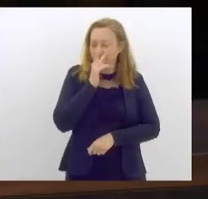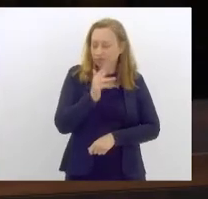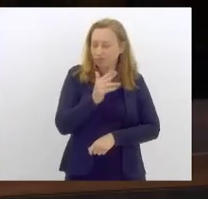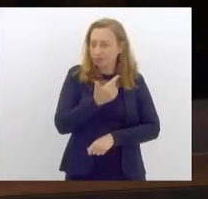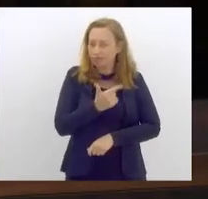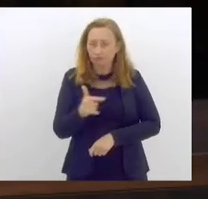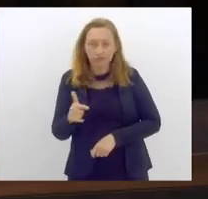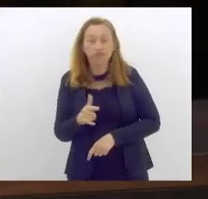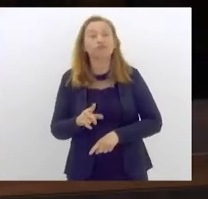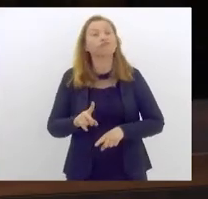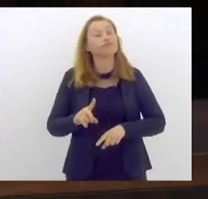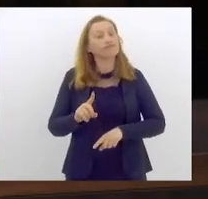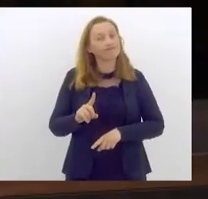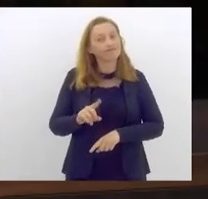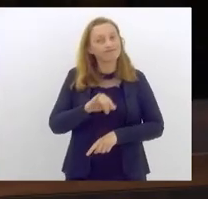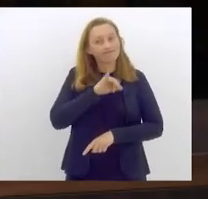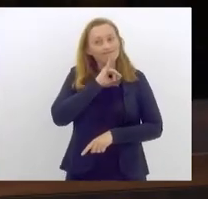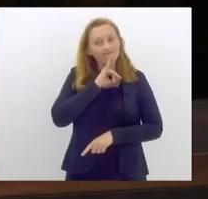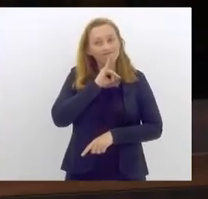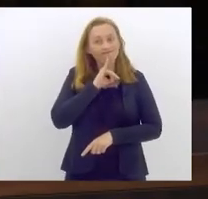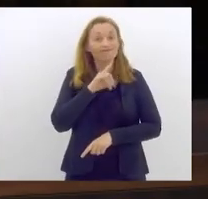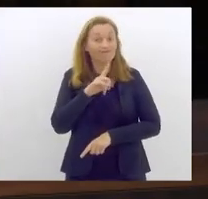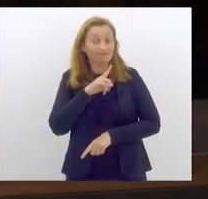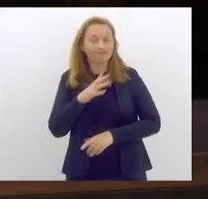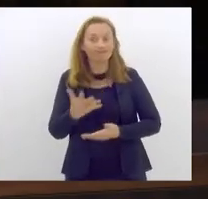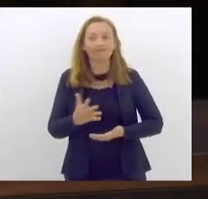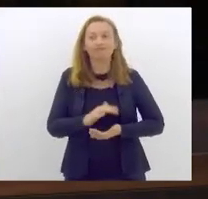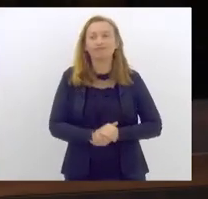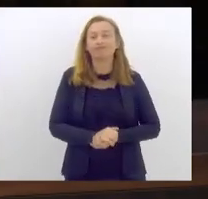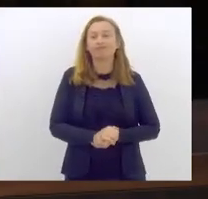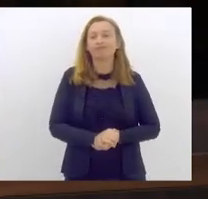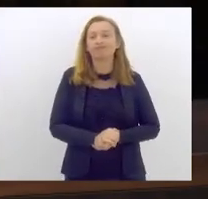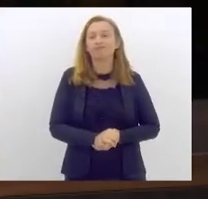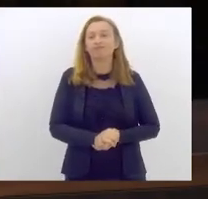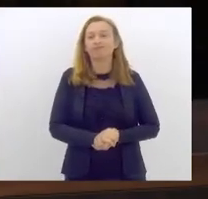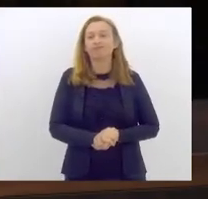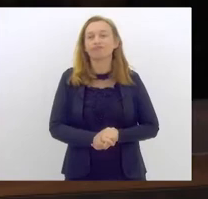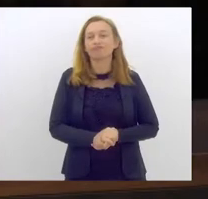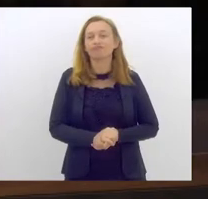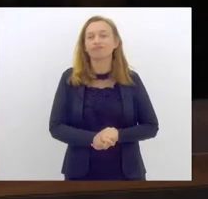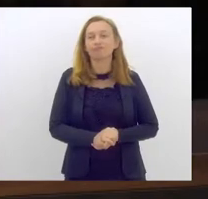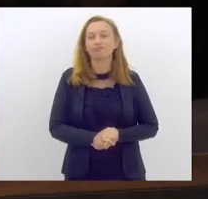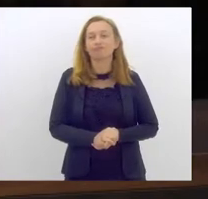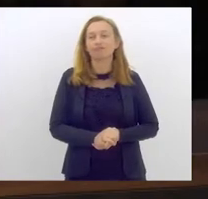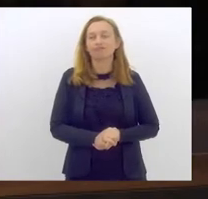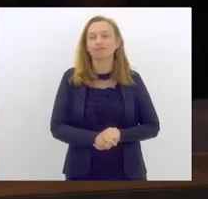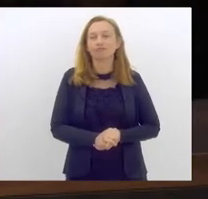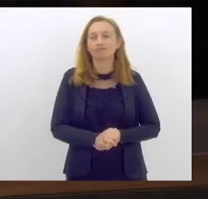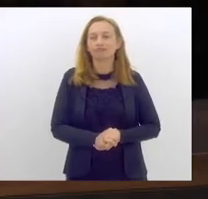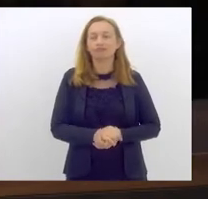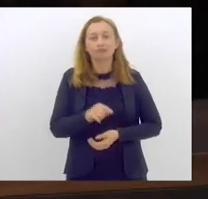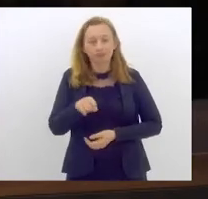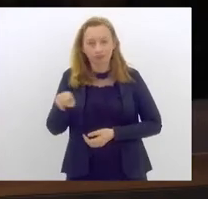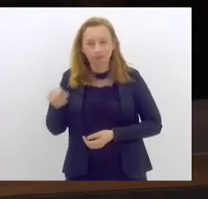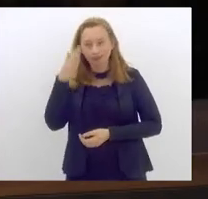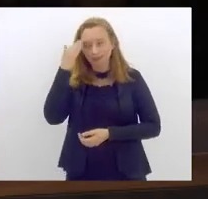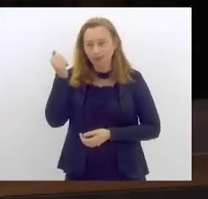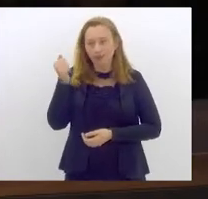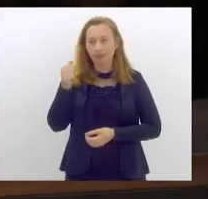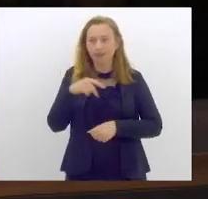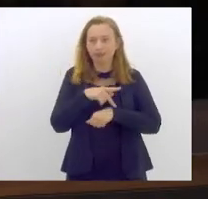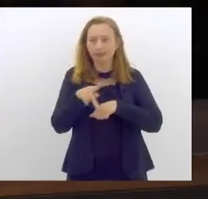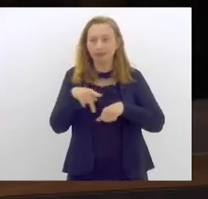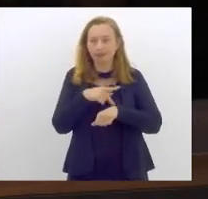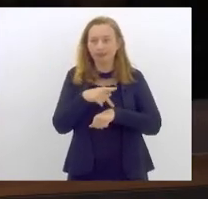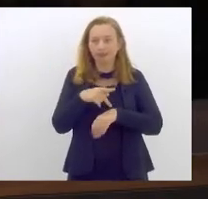aqui não tem mas infelizmente tem e só citando Você sabem que no Brasil